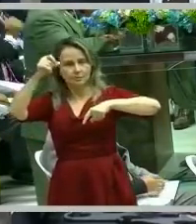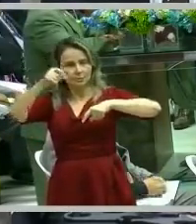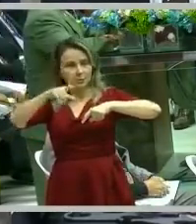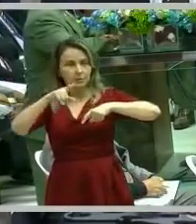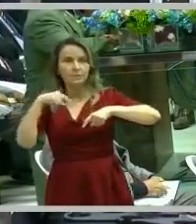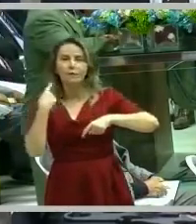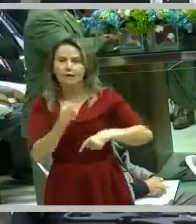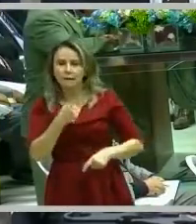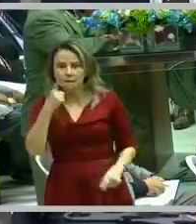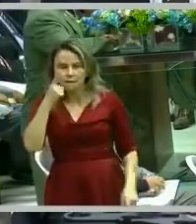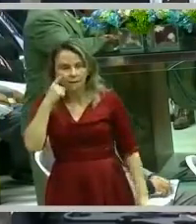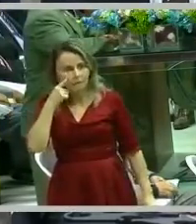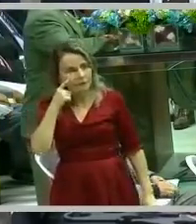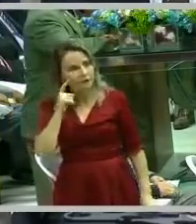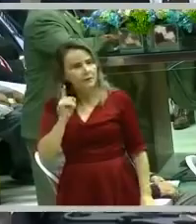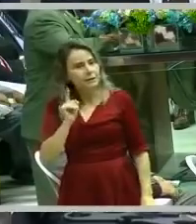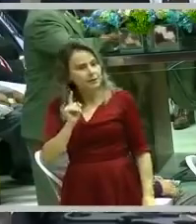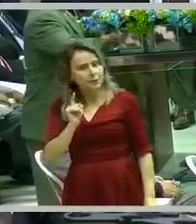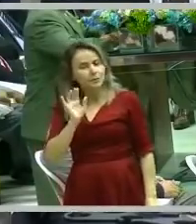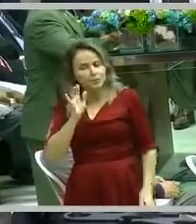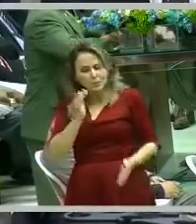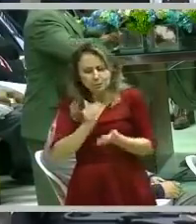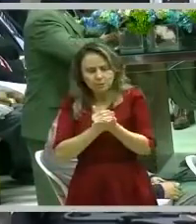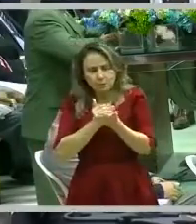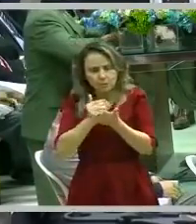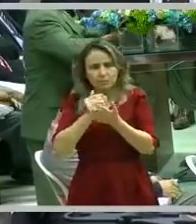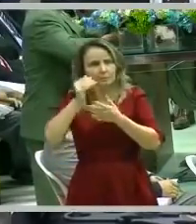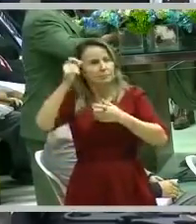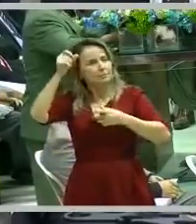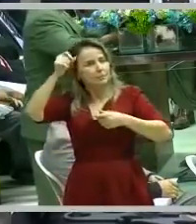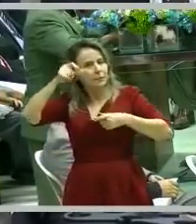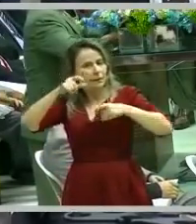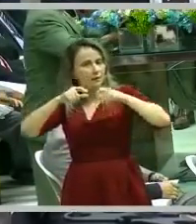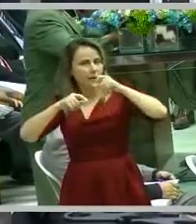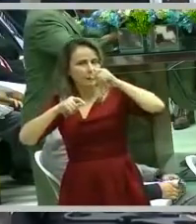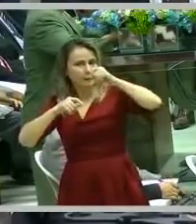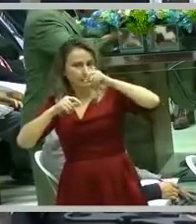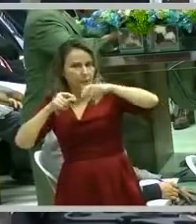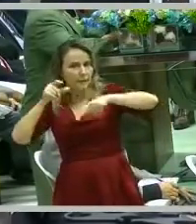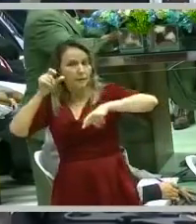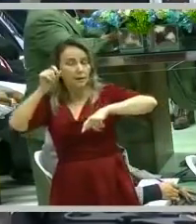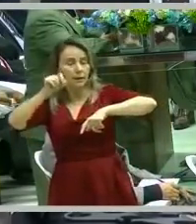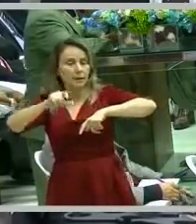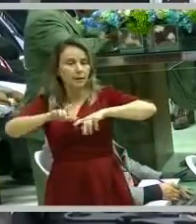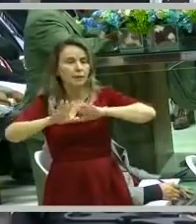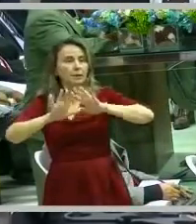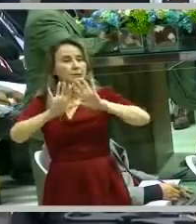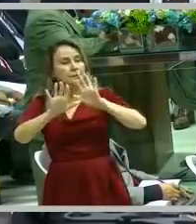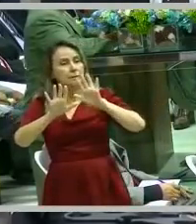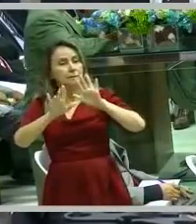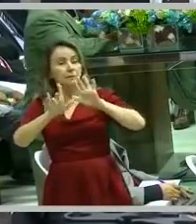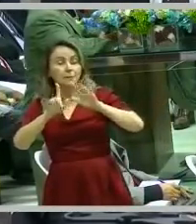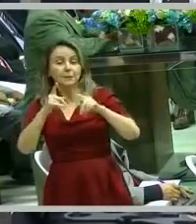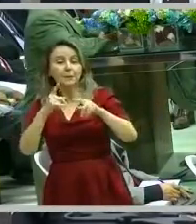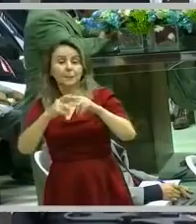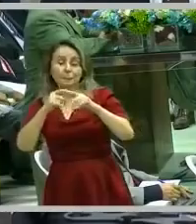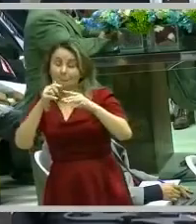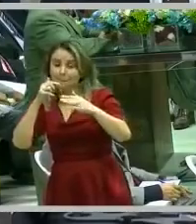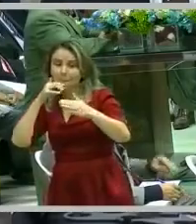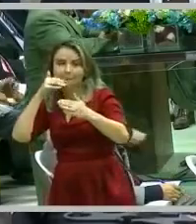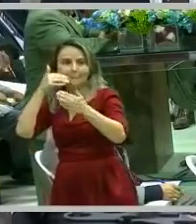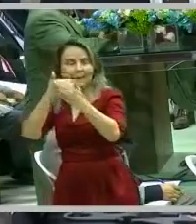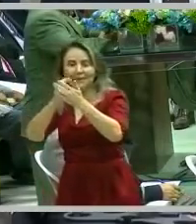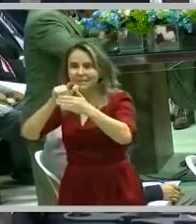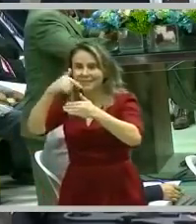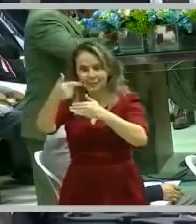estamos vendo são pingos do que Deus tem para fazer. Isso que Deus está fazendo são anúncios de uma grande chuva que ainda